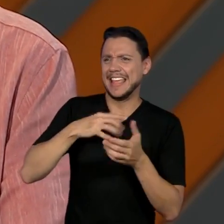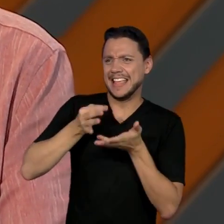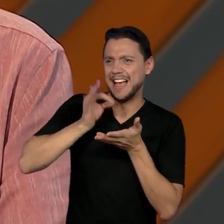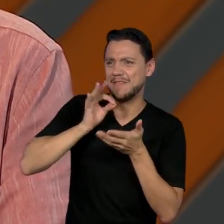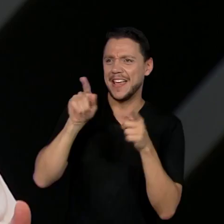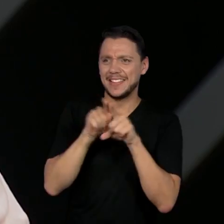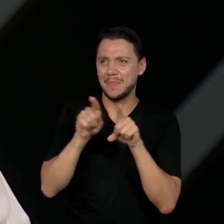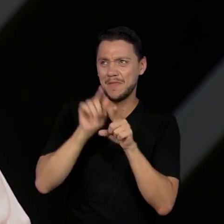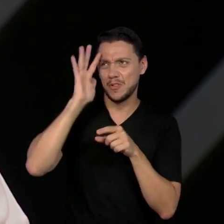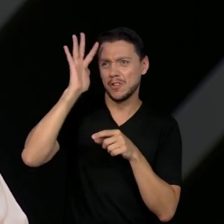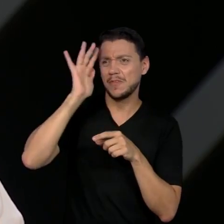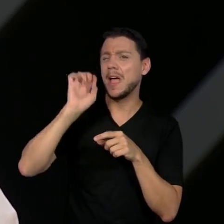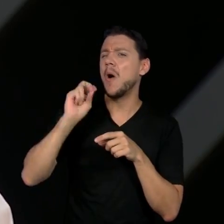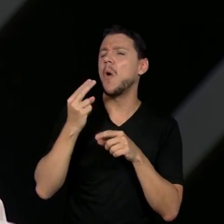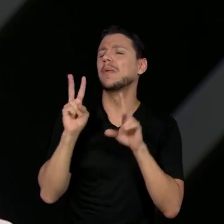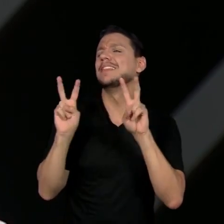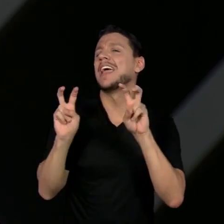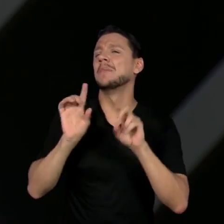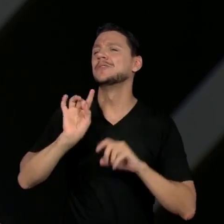o título? No começo,